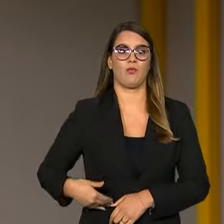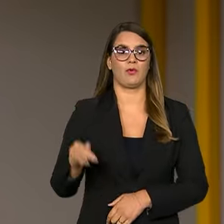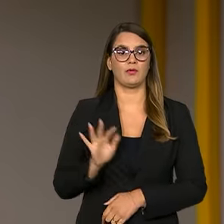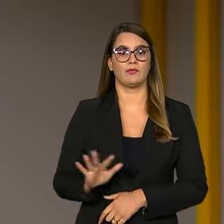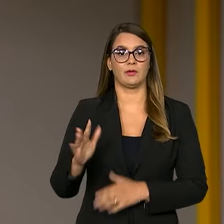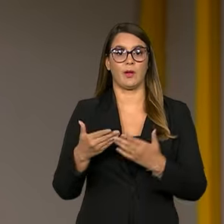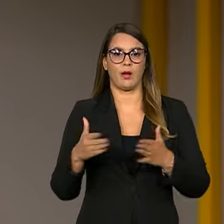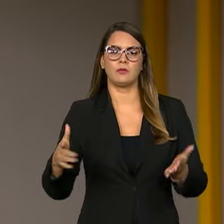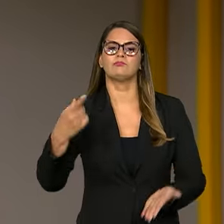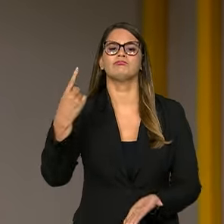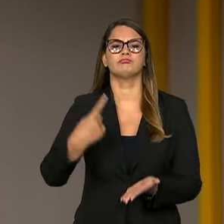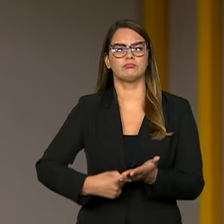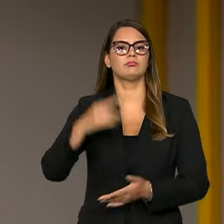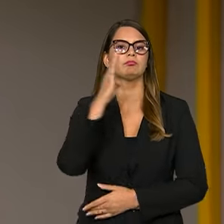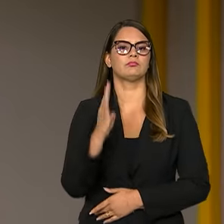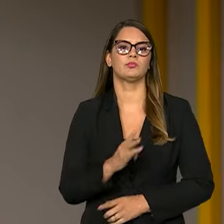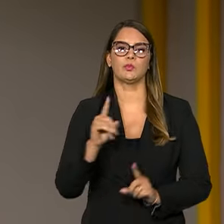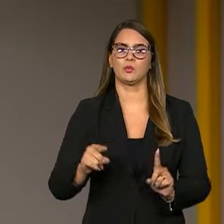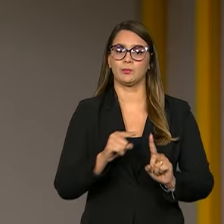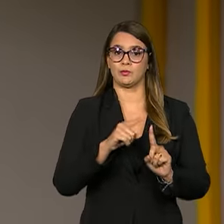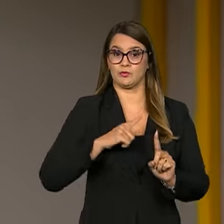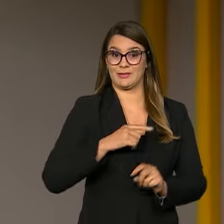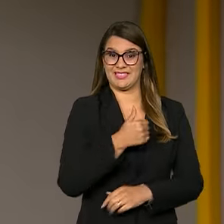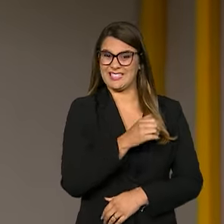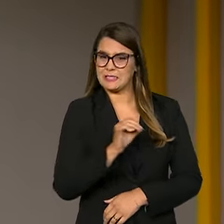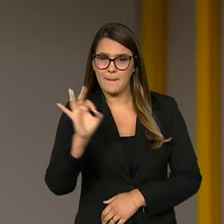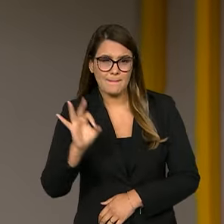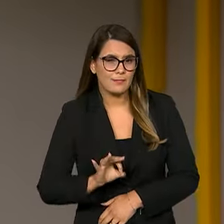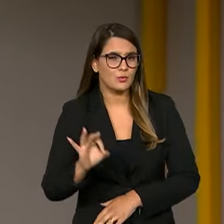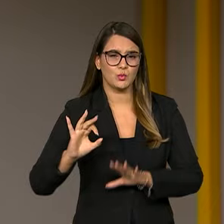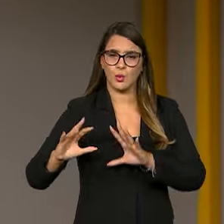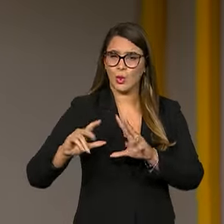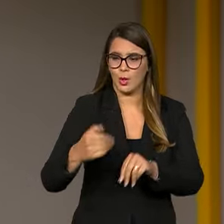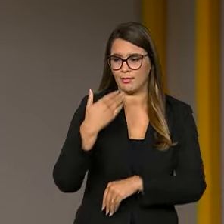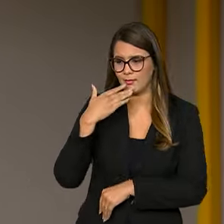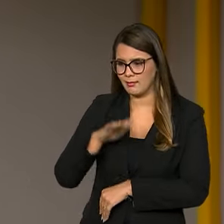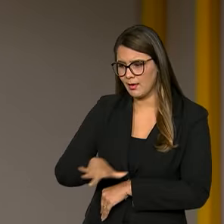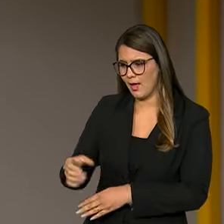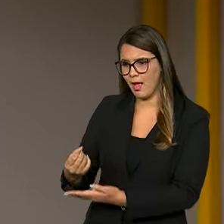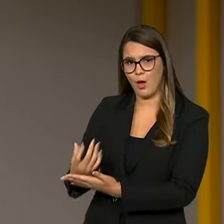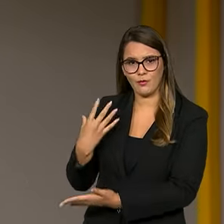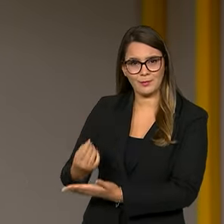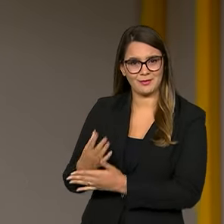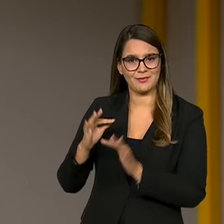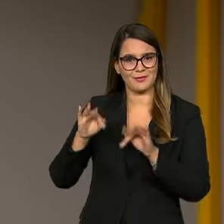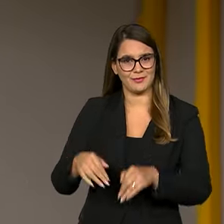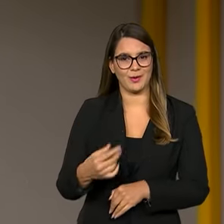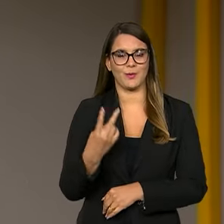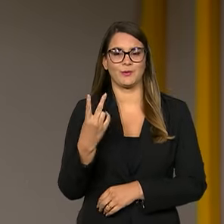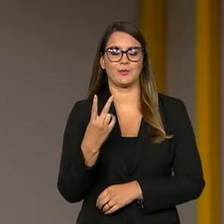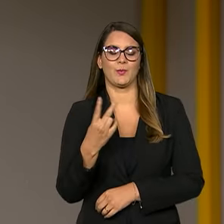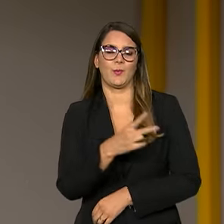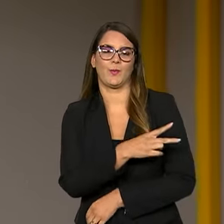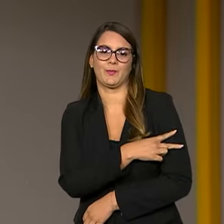federal lançou um compromisso nacional com a meta de ter 100% das Crianças alfabetizadas ao final do segundo ano do